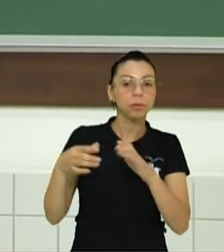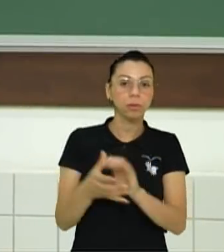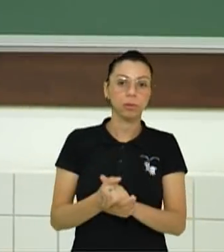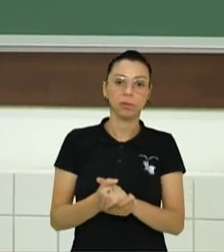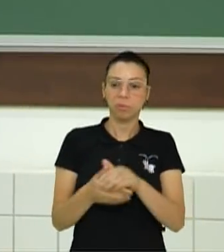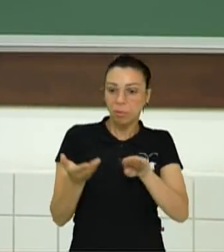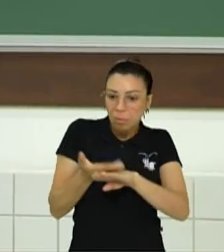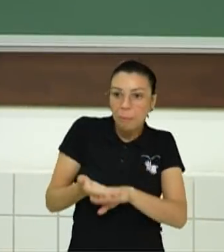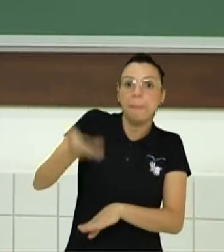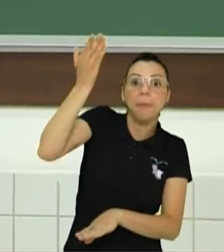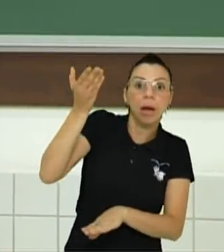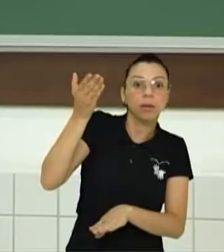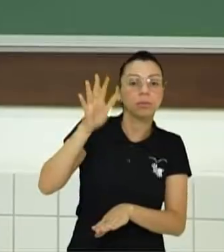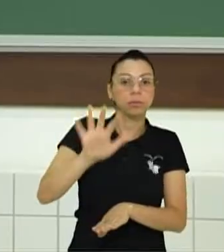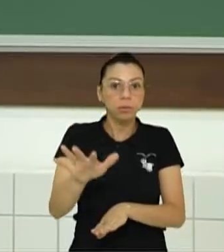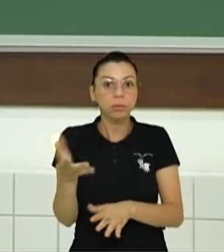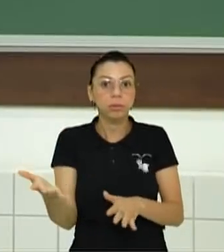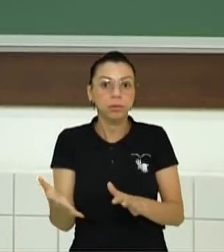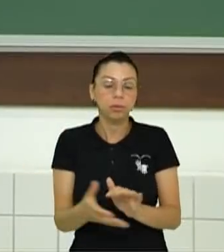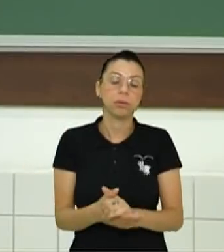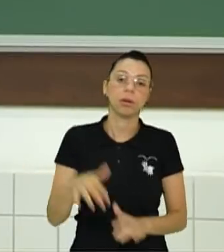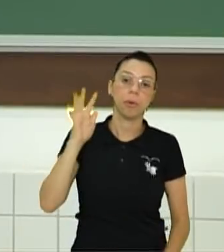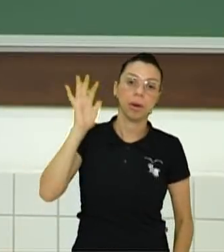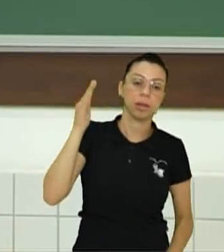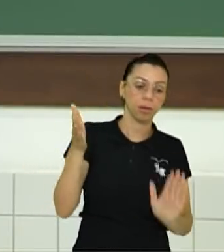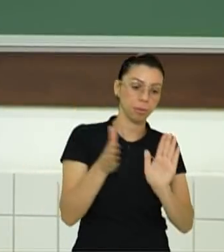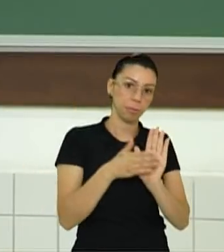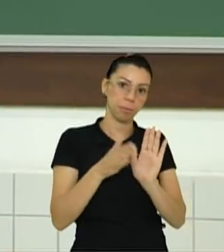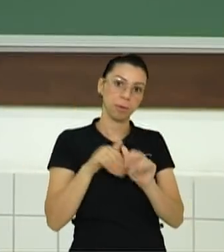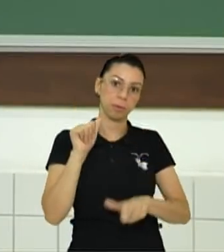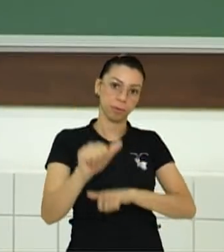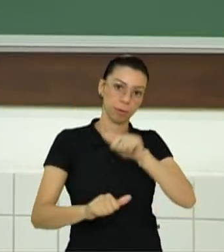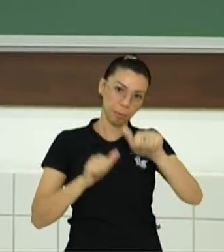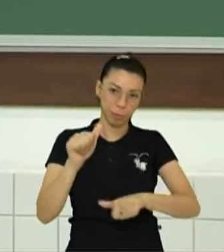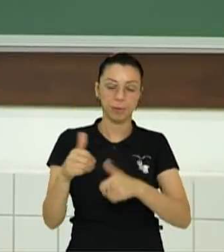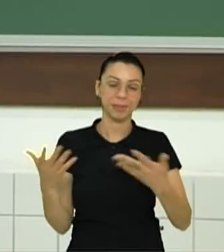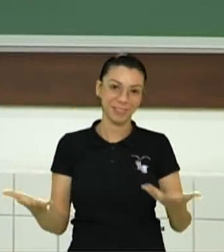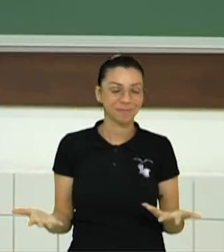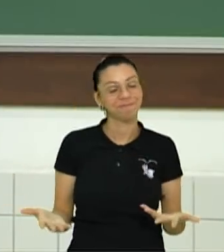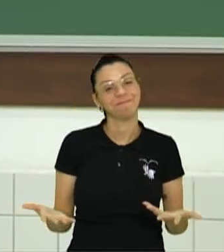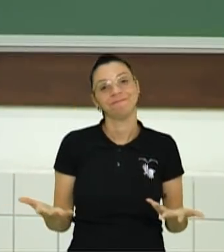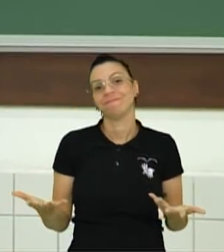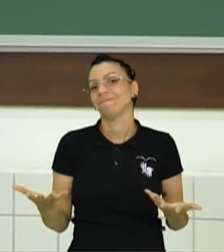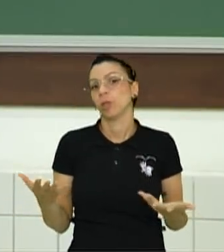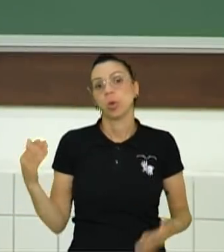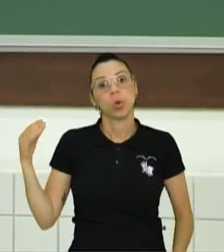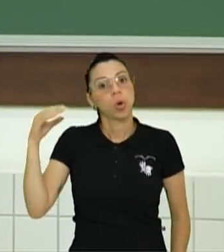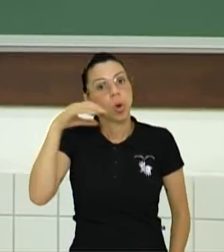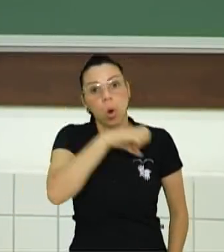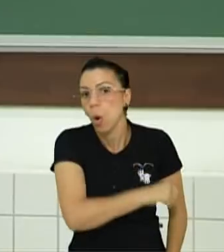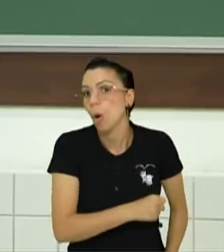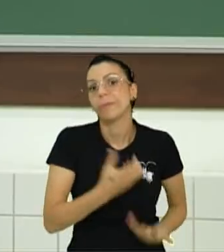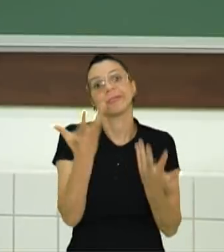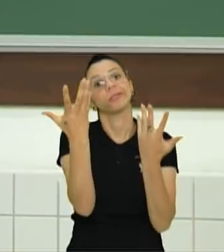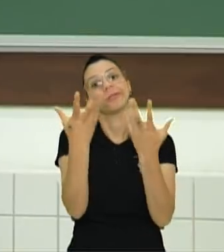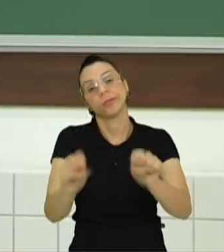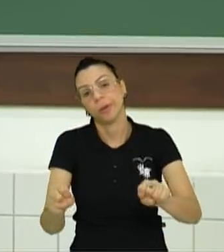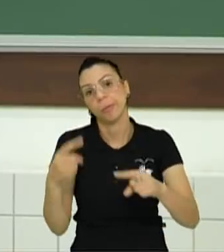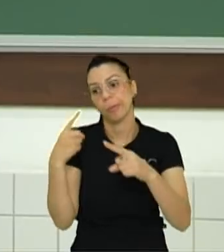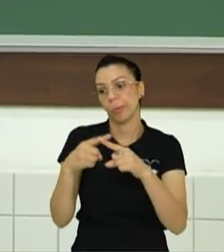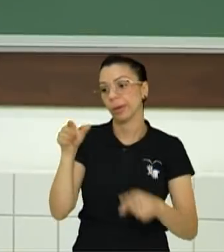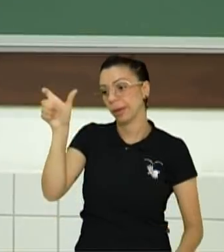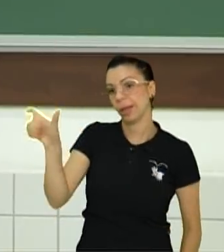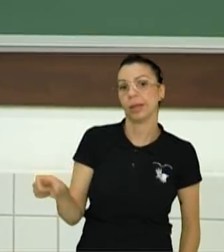acima disso, né? E a ideia era propor essa reforma agrária. Claro que não foi aceita, inclusive foi